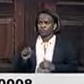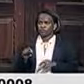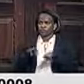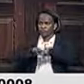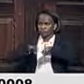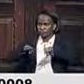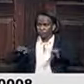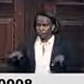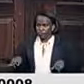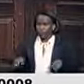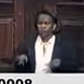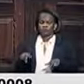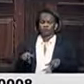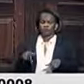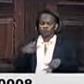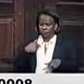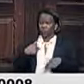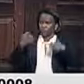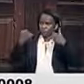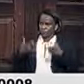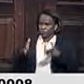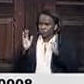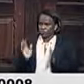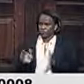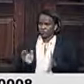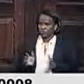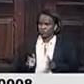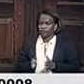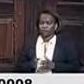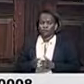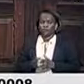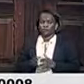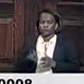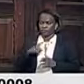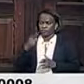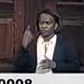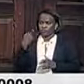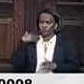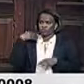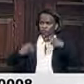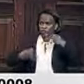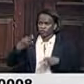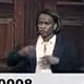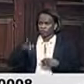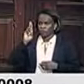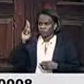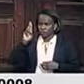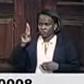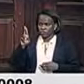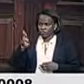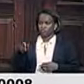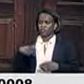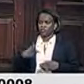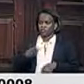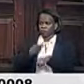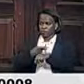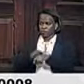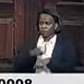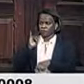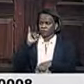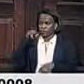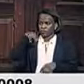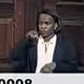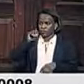várias vezes me manifestei, que há um juiz de direito que ganhou o prêmio Novare